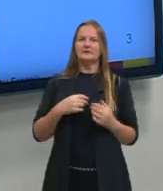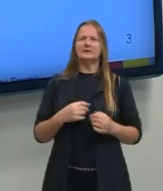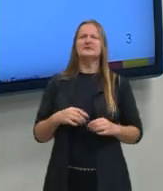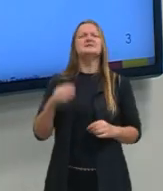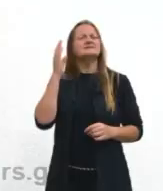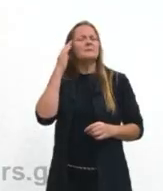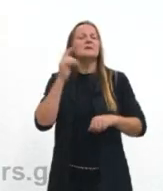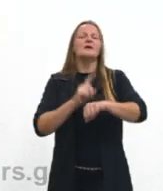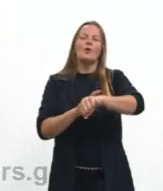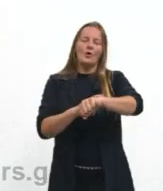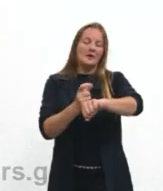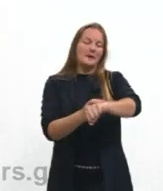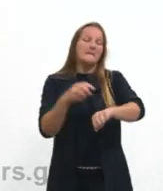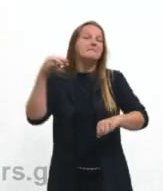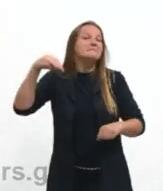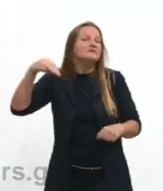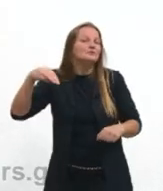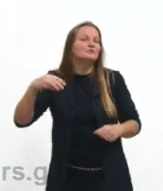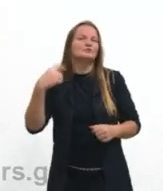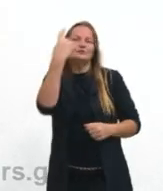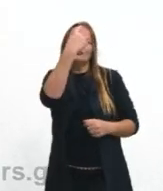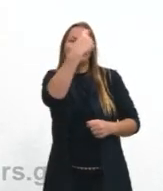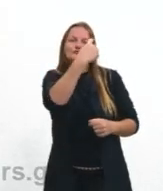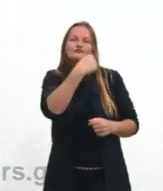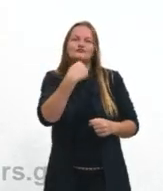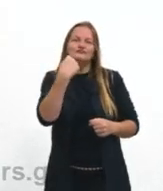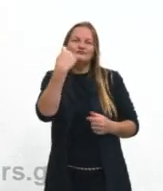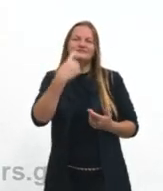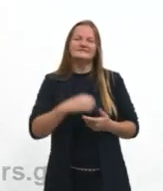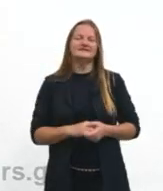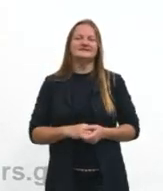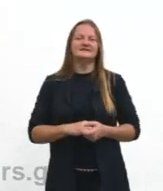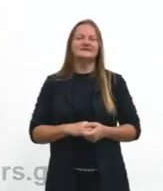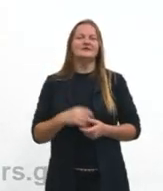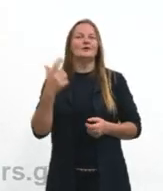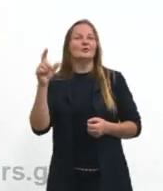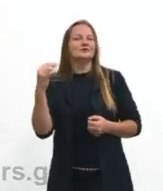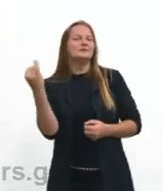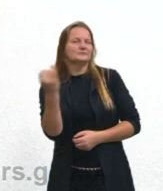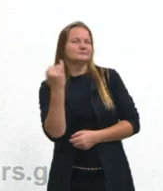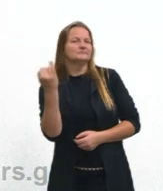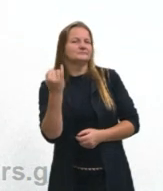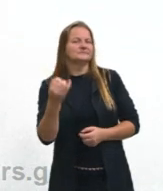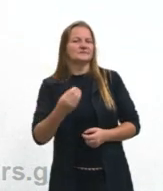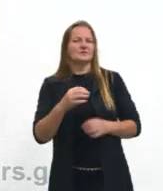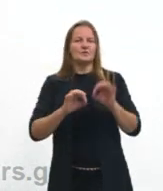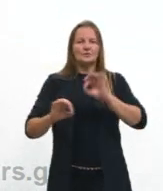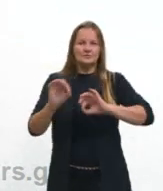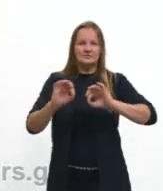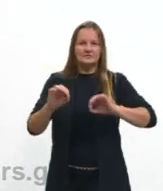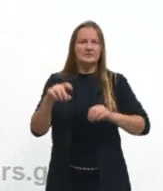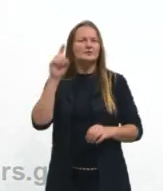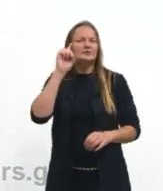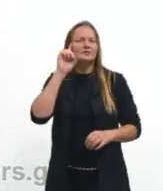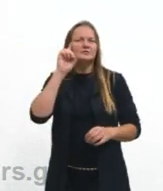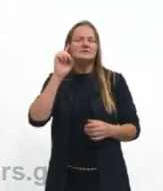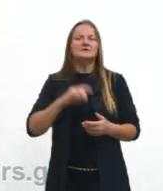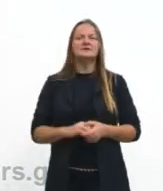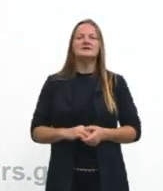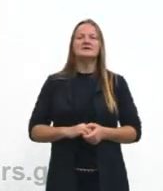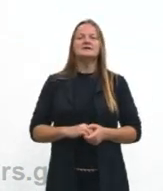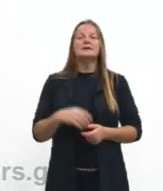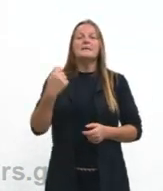saber as horas os minutos enfim outra coisa importante para nossa organização do nosso dia a dia